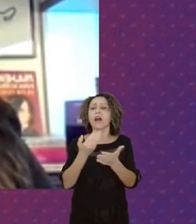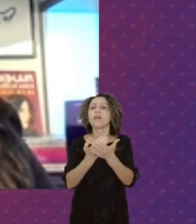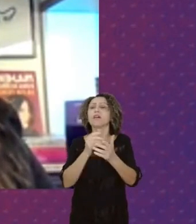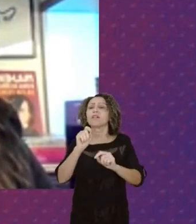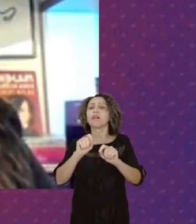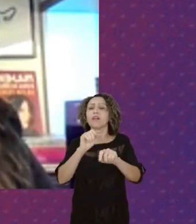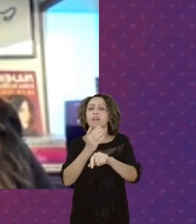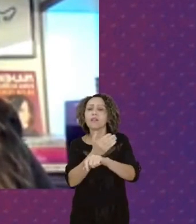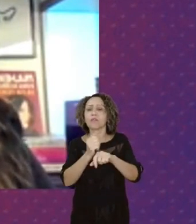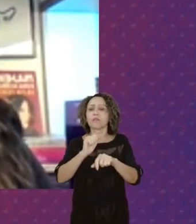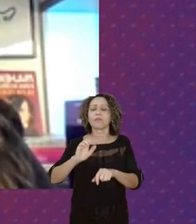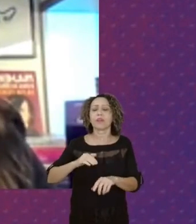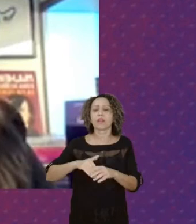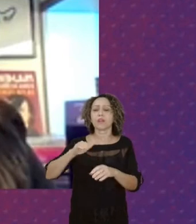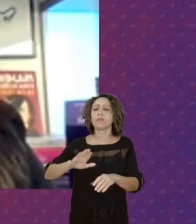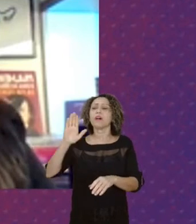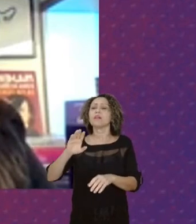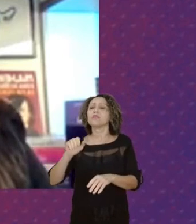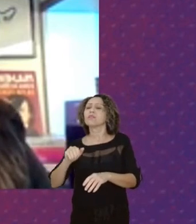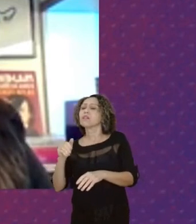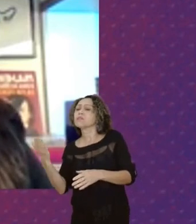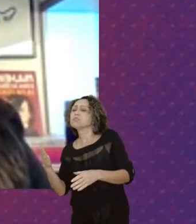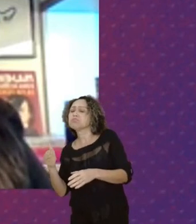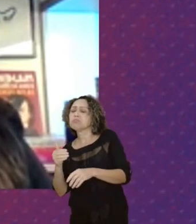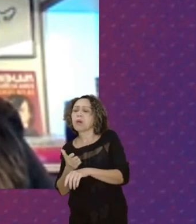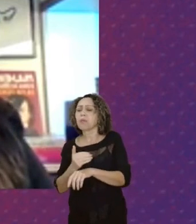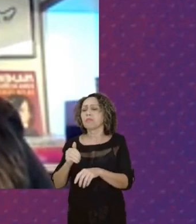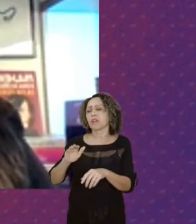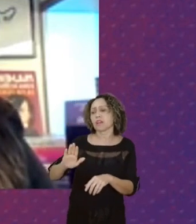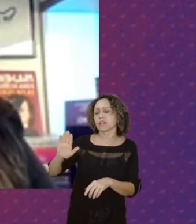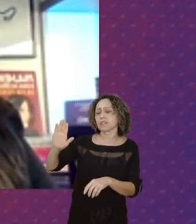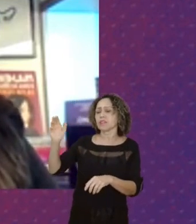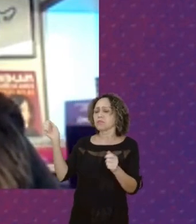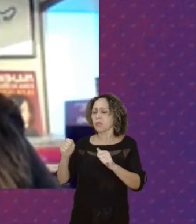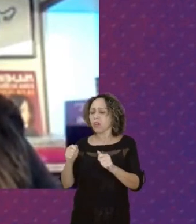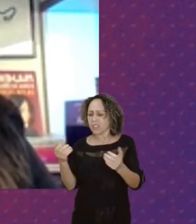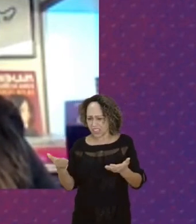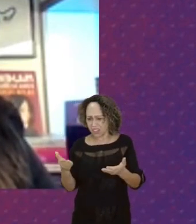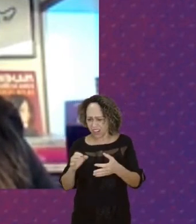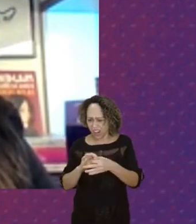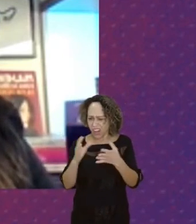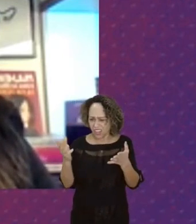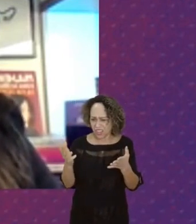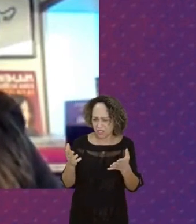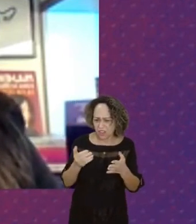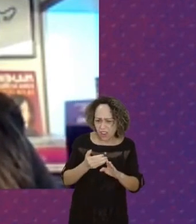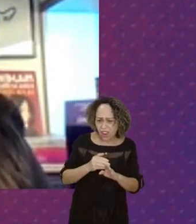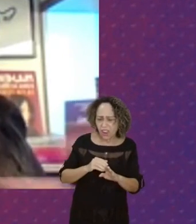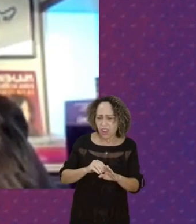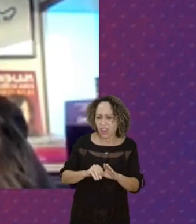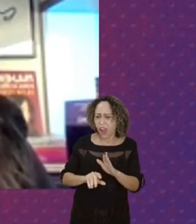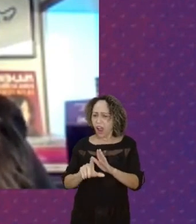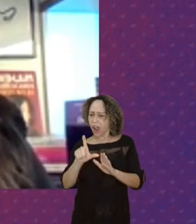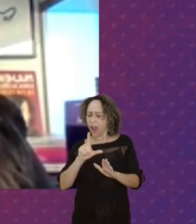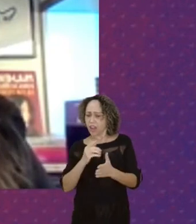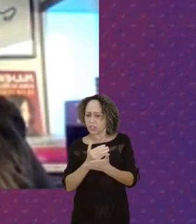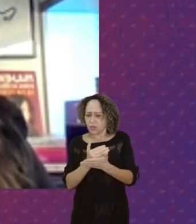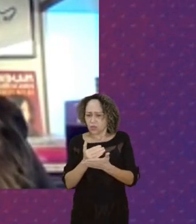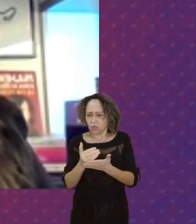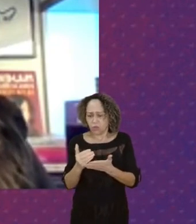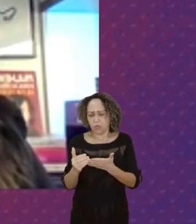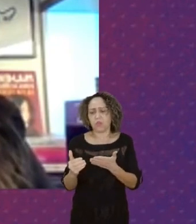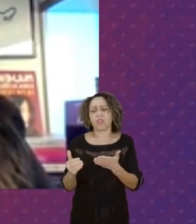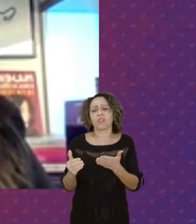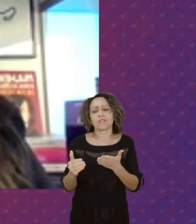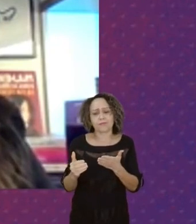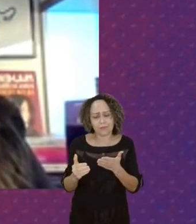as pré-candidatas podem ou não podem fazer durante esse período, que antecede o período oficial